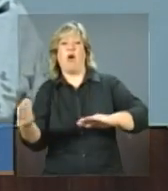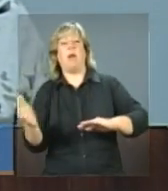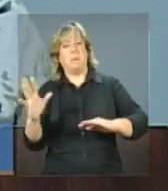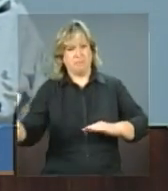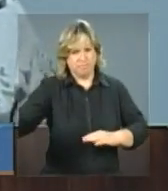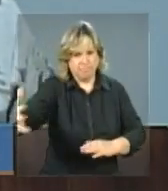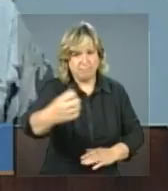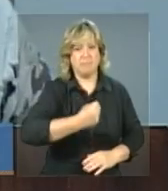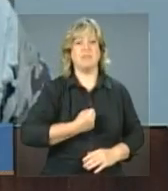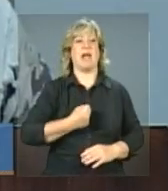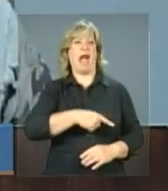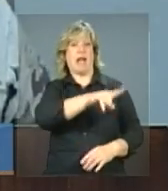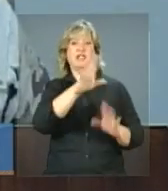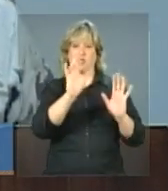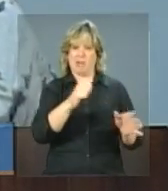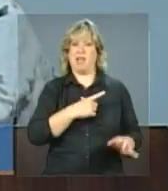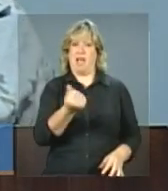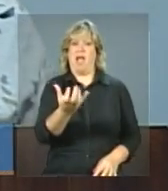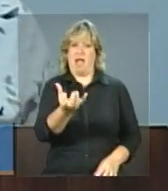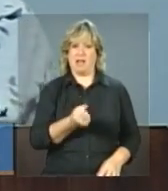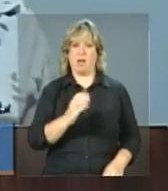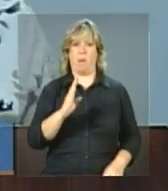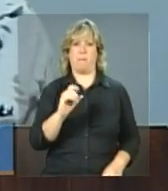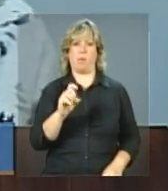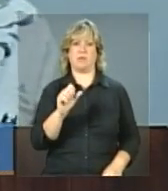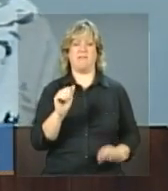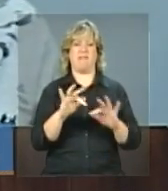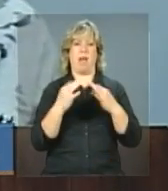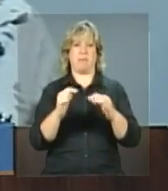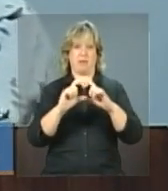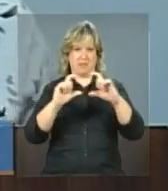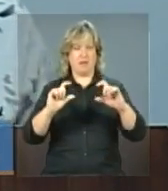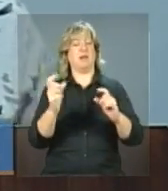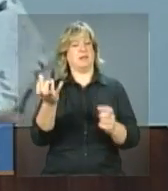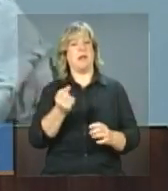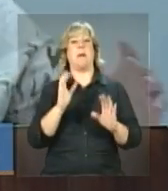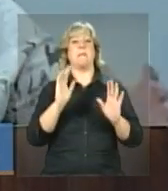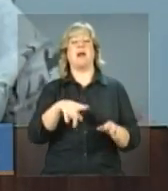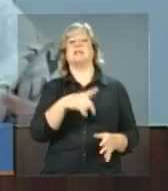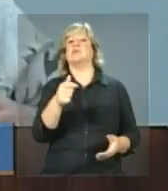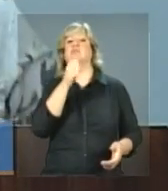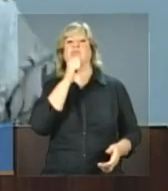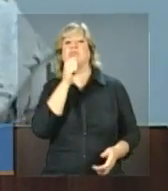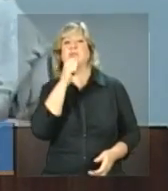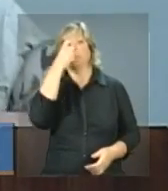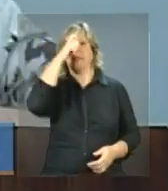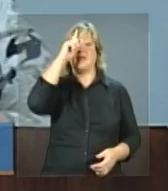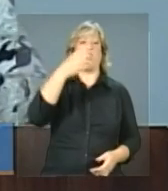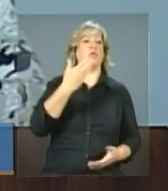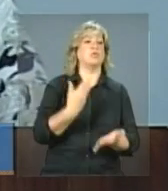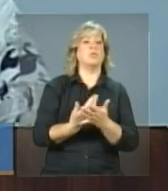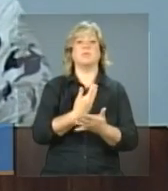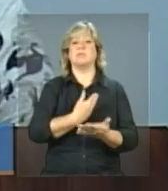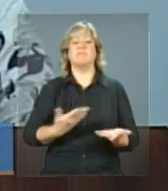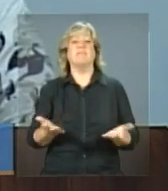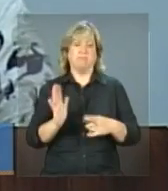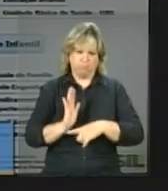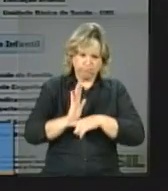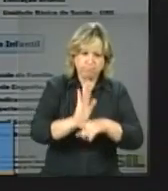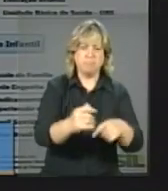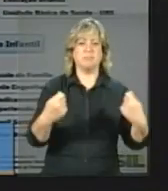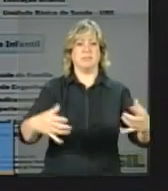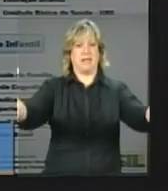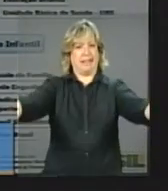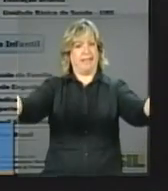acolhendo aquelas que já recebem Bolsa Família, mas que ainda não tiveram acesso ao serviço de educação, de saúde e de assistência. Então, isso não